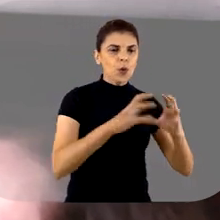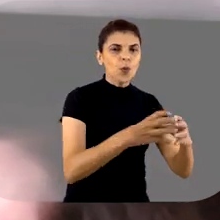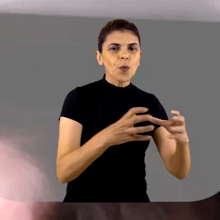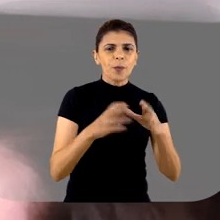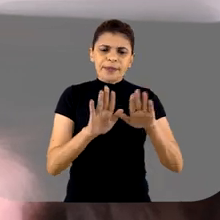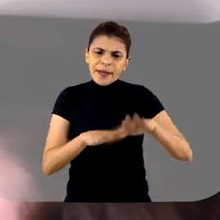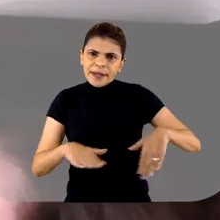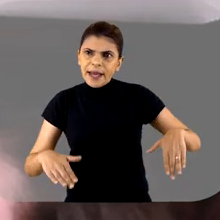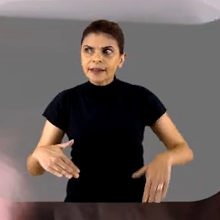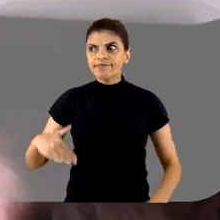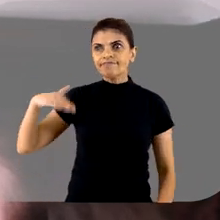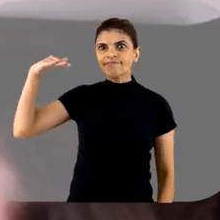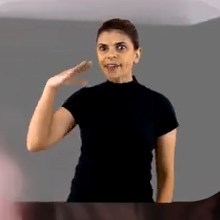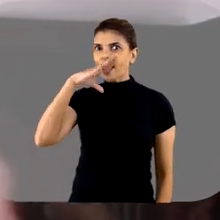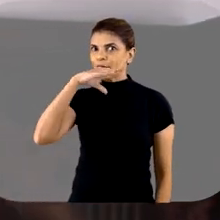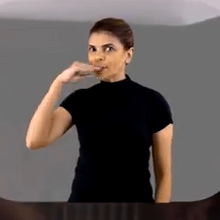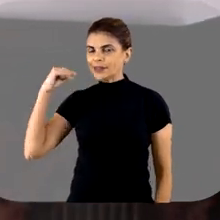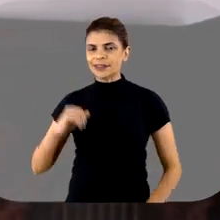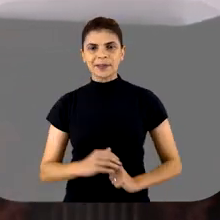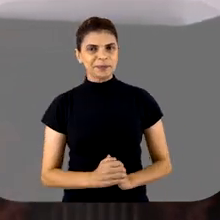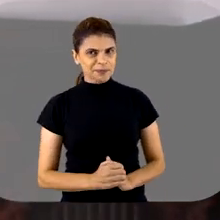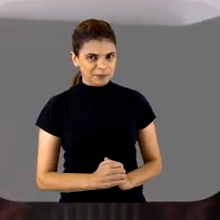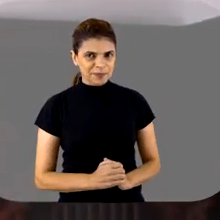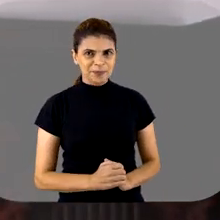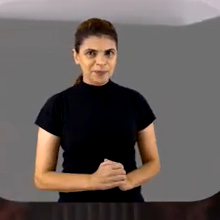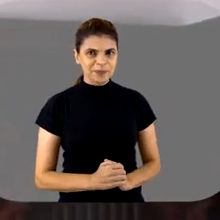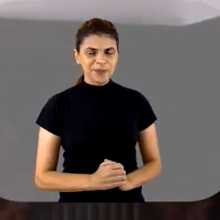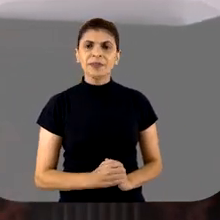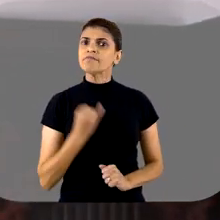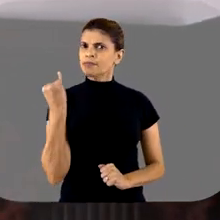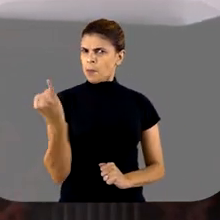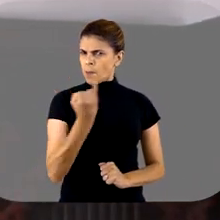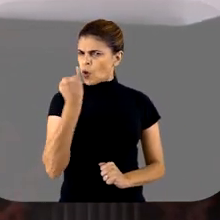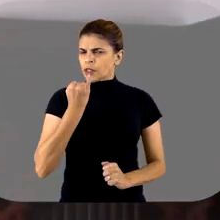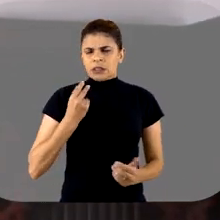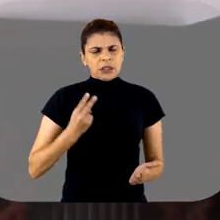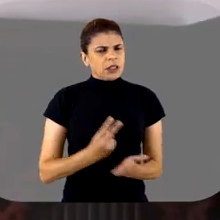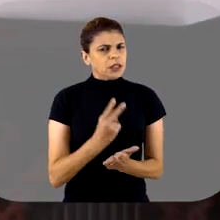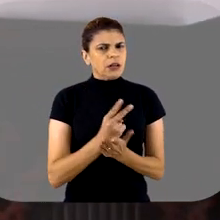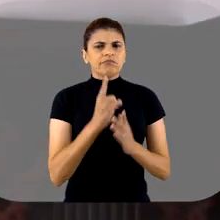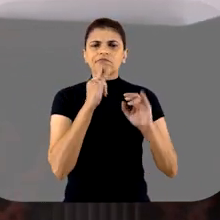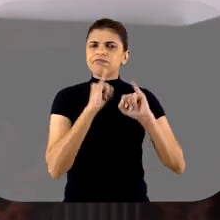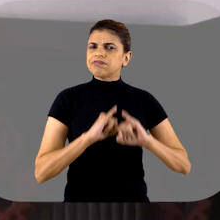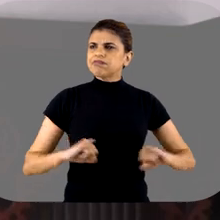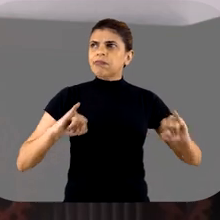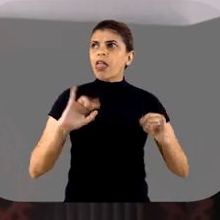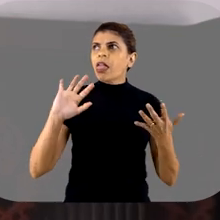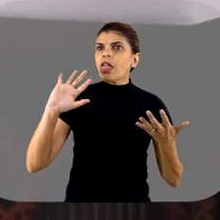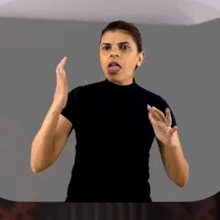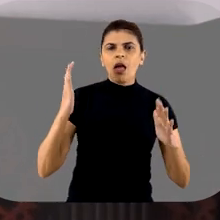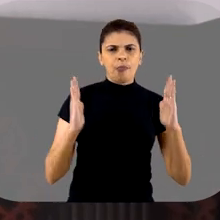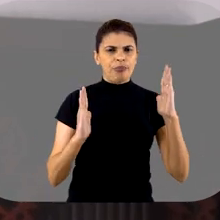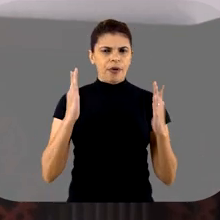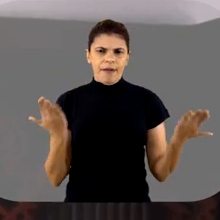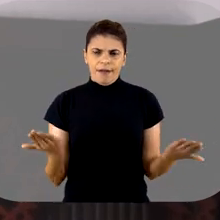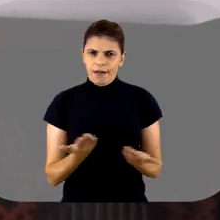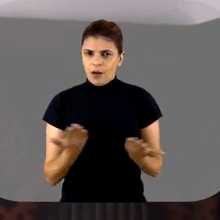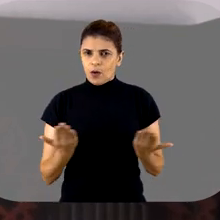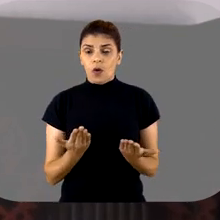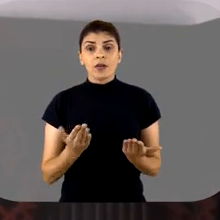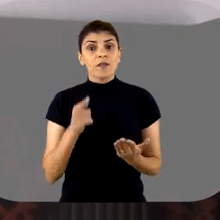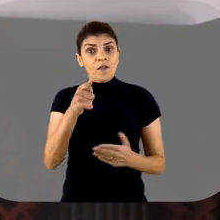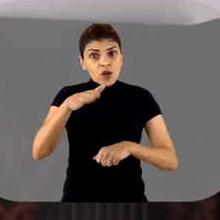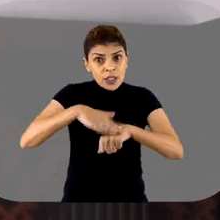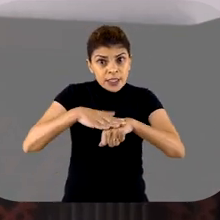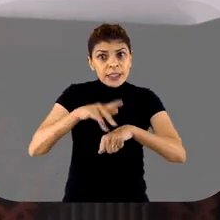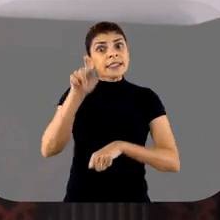as crianças e os adolescentes. Nunca foi tão importante, numa época tão importante como agora, de que